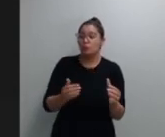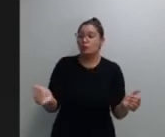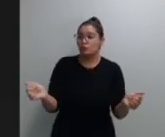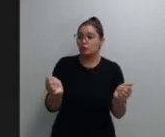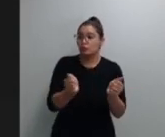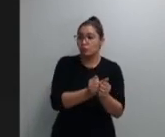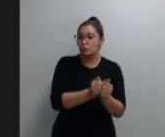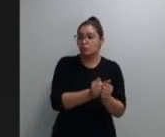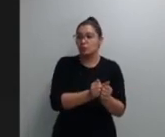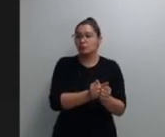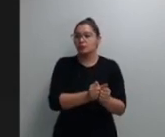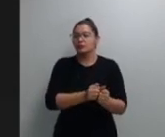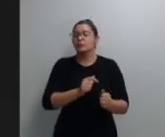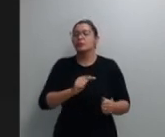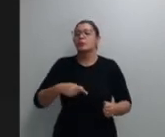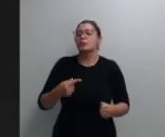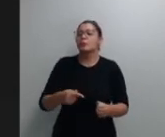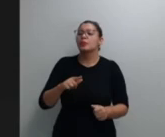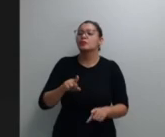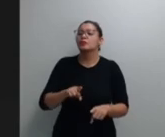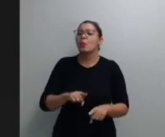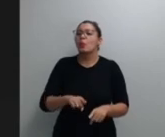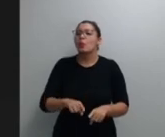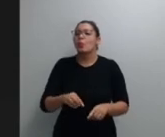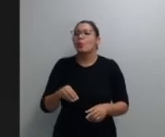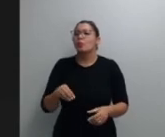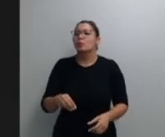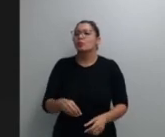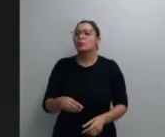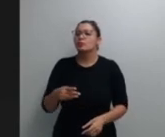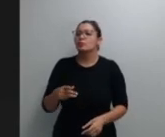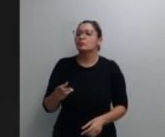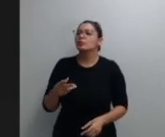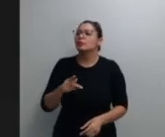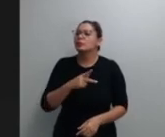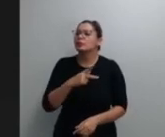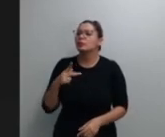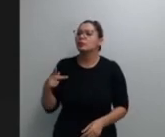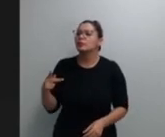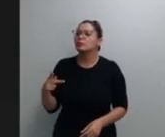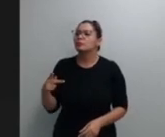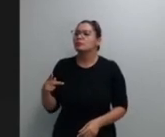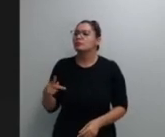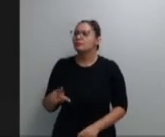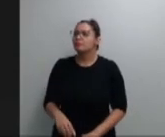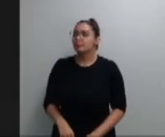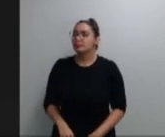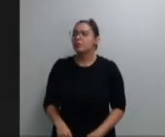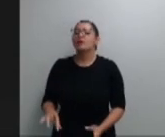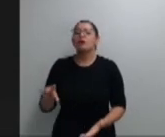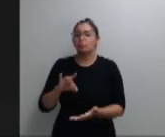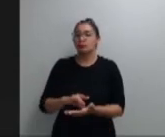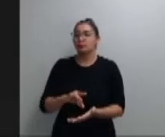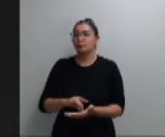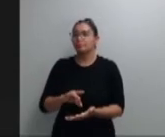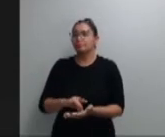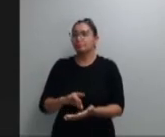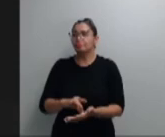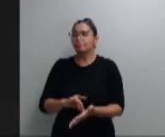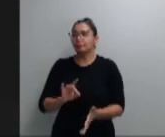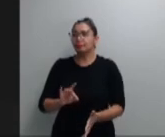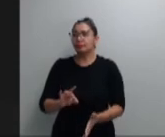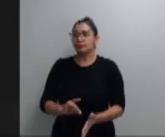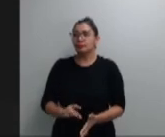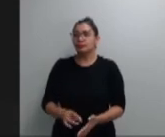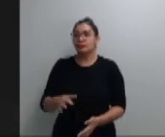último voto vista que eu vou no caso presidente e a vista coletiva então agora é verdade ministro Benedito bem lembrado